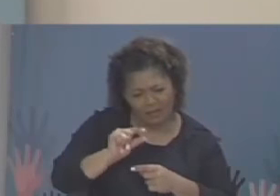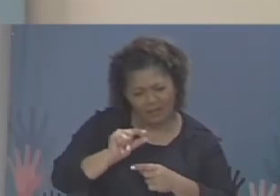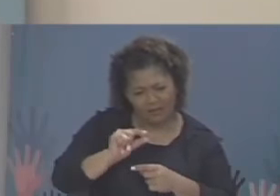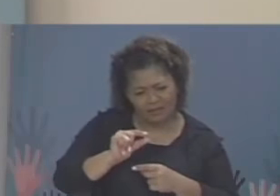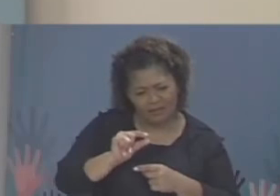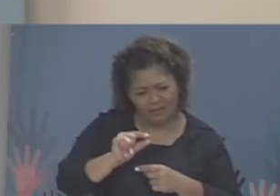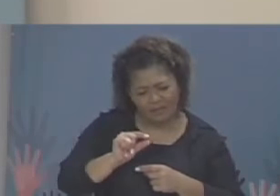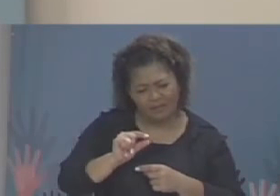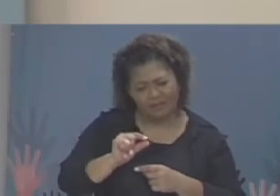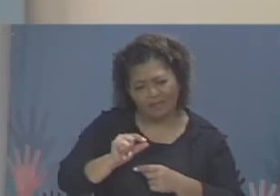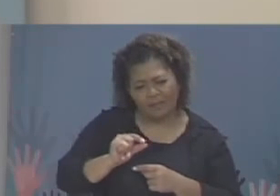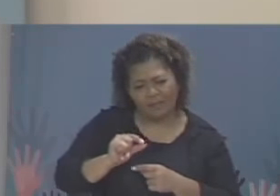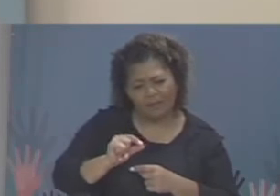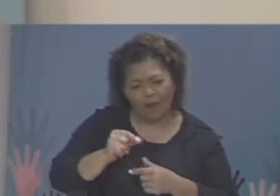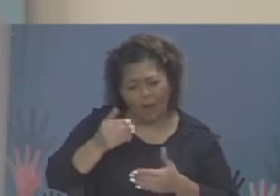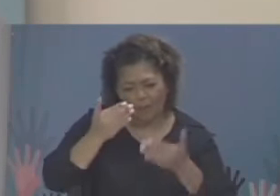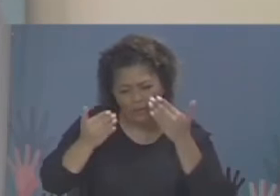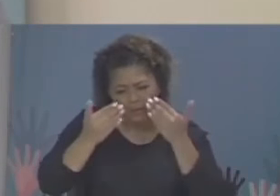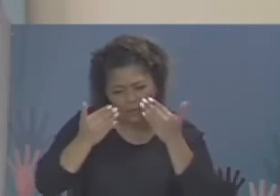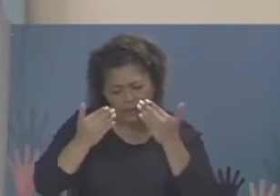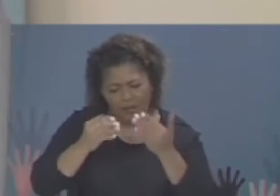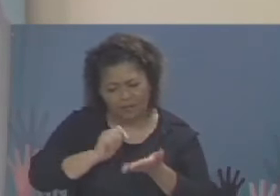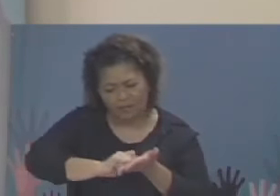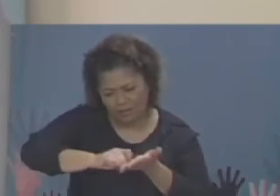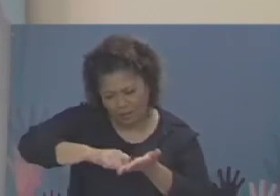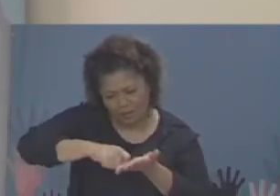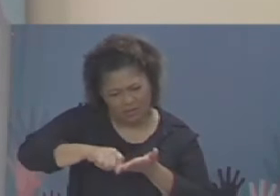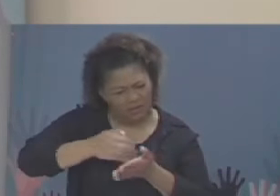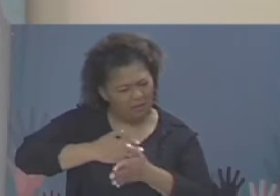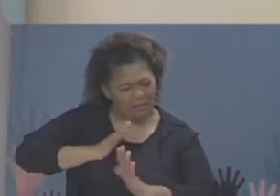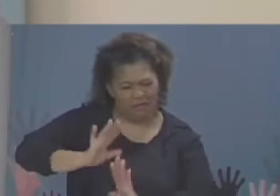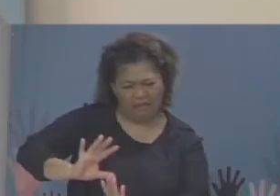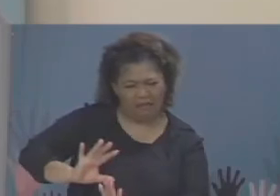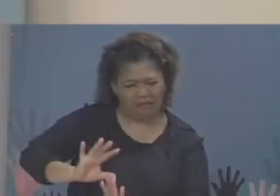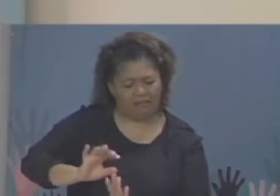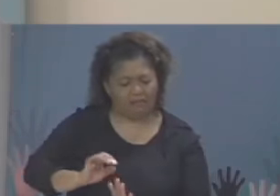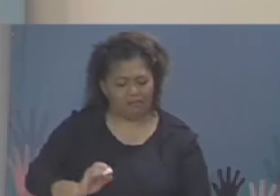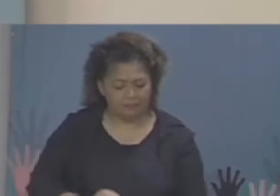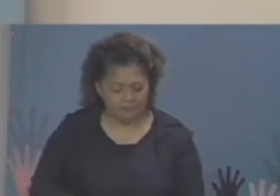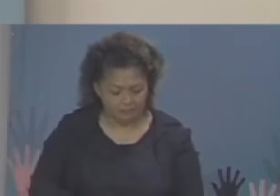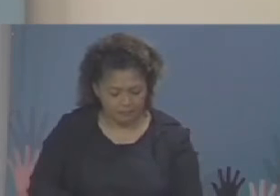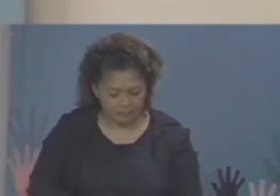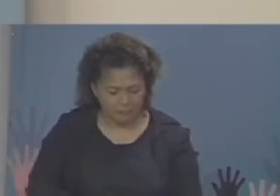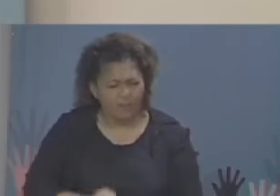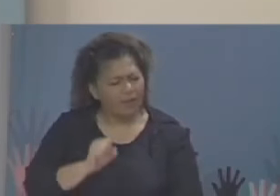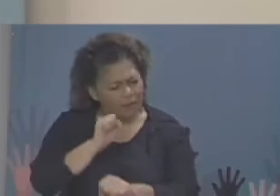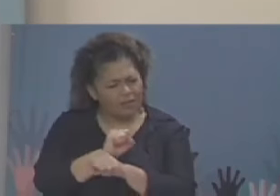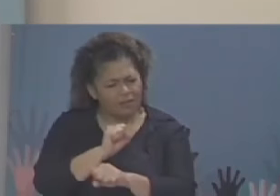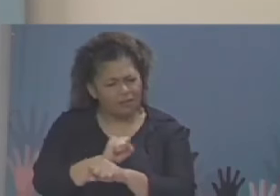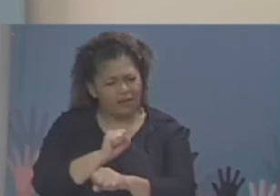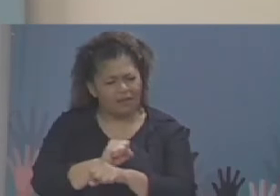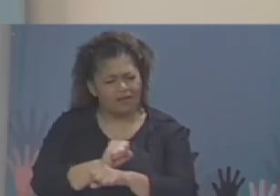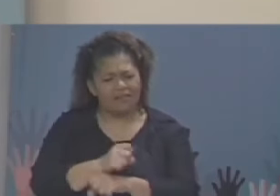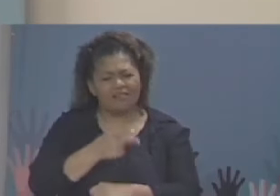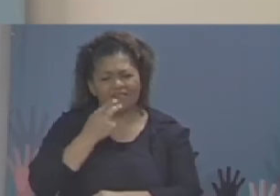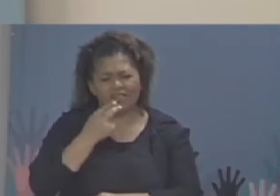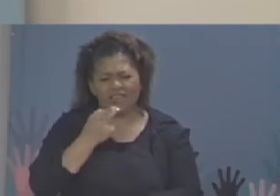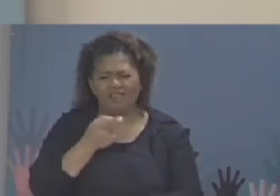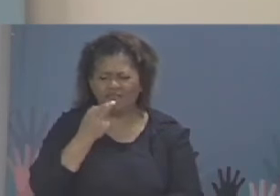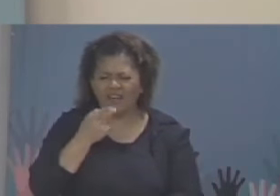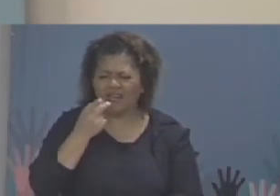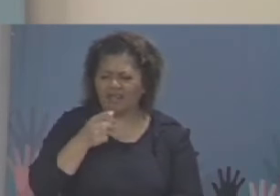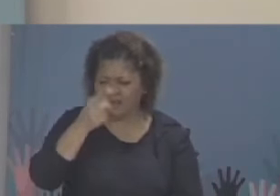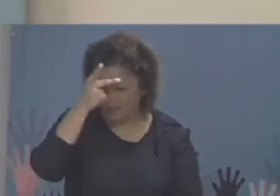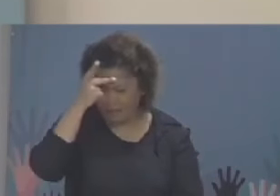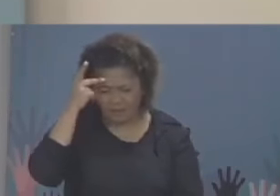e o psicólogo já assinou que não quer isso porque menos de 3% da categoria participa. Eu espero que você não aponte os culpados, falando, olha, a culpa